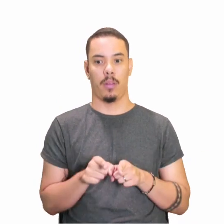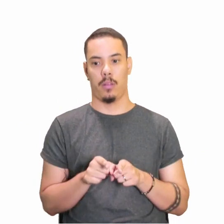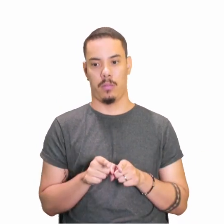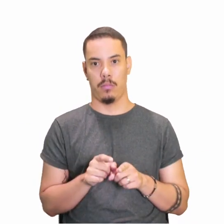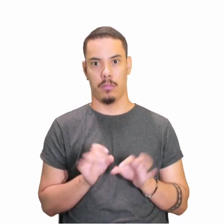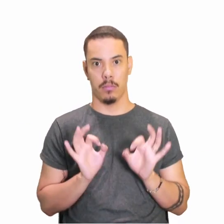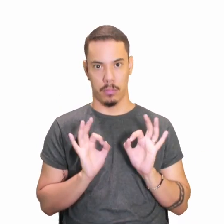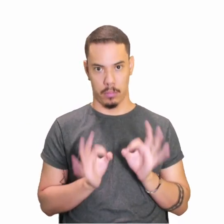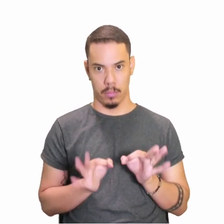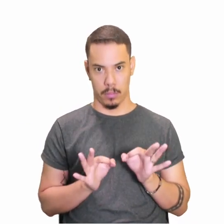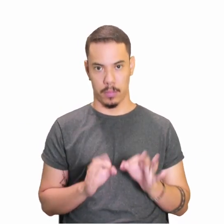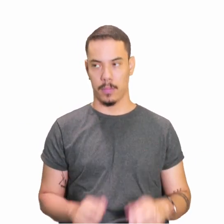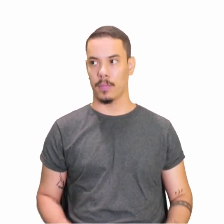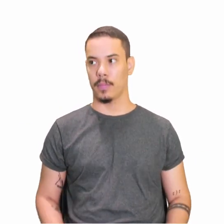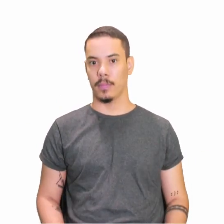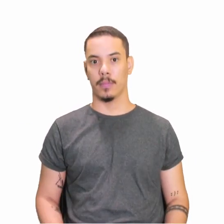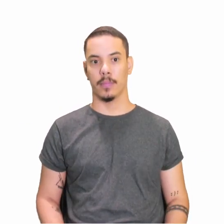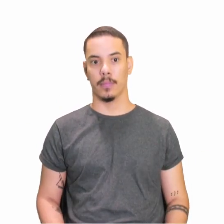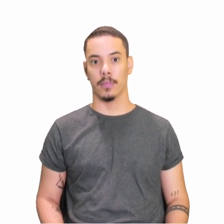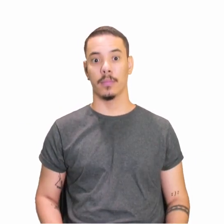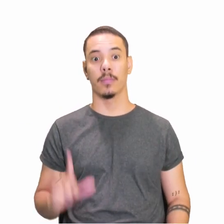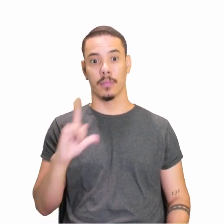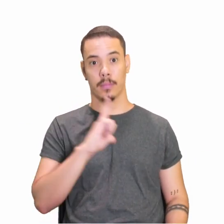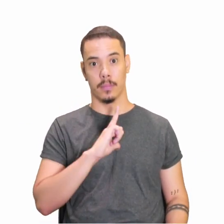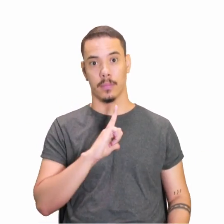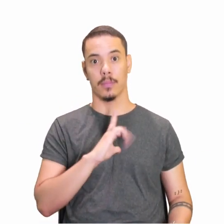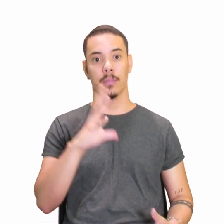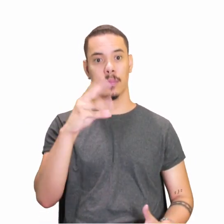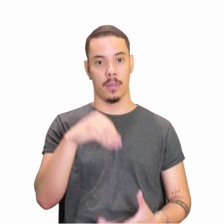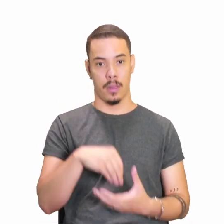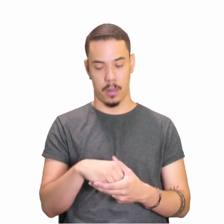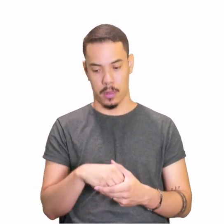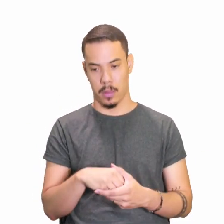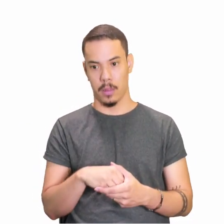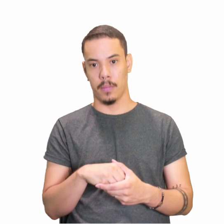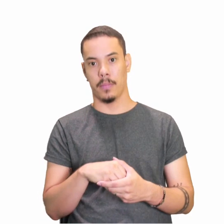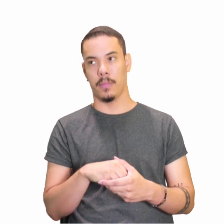pequeno, certo? E aí ele possui um enredo